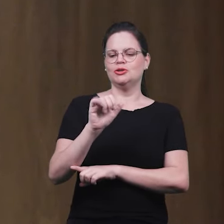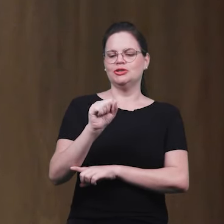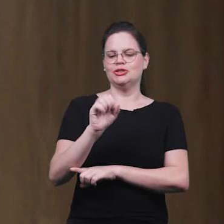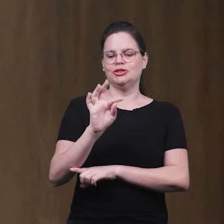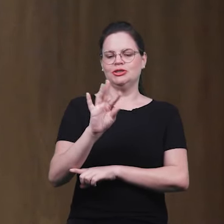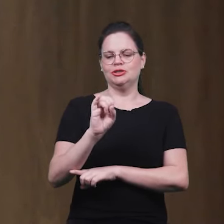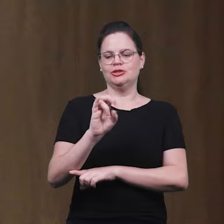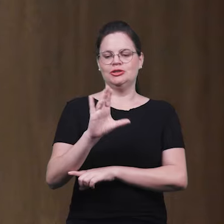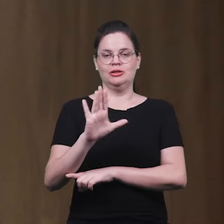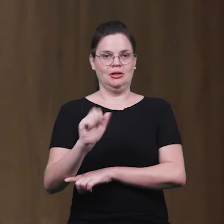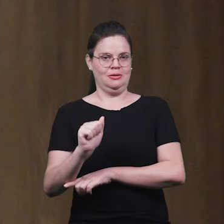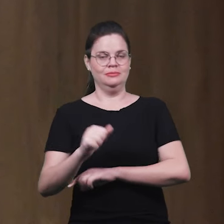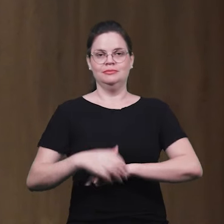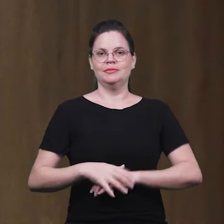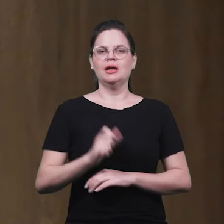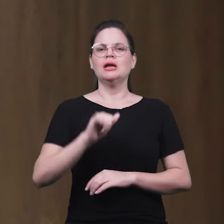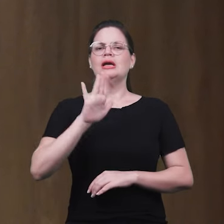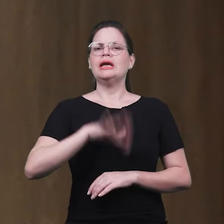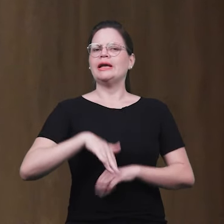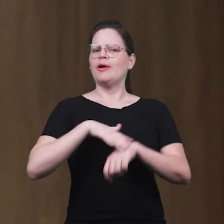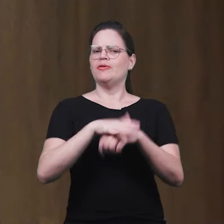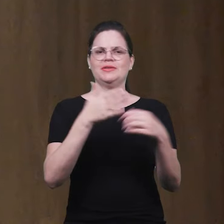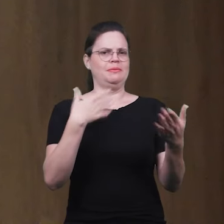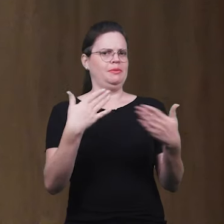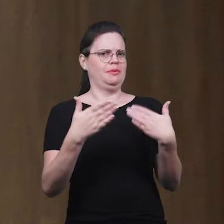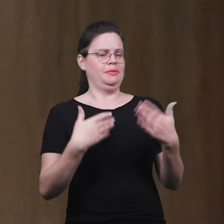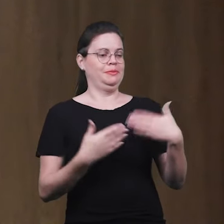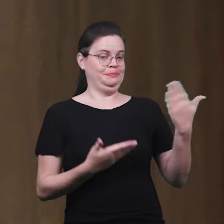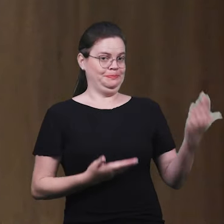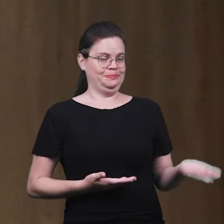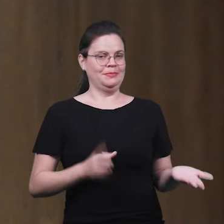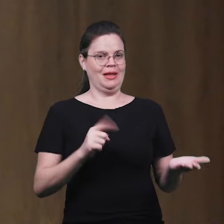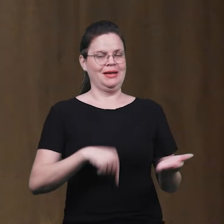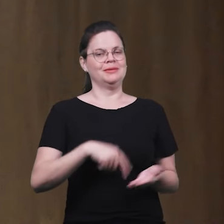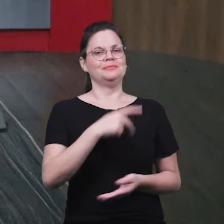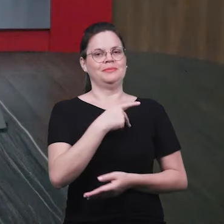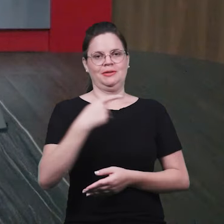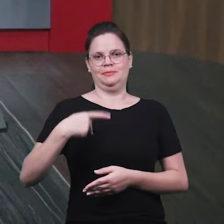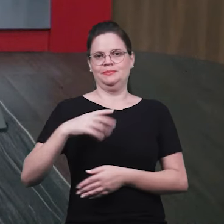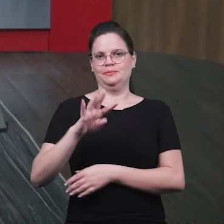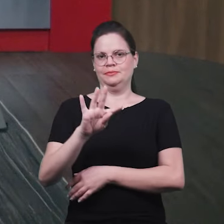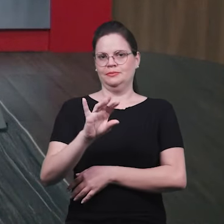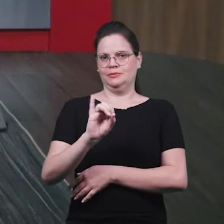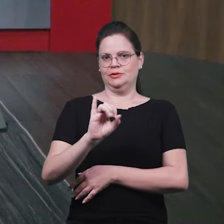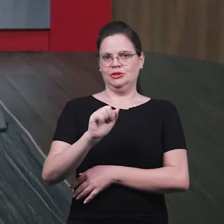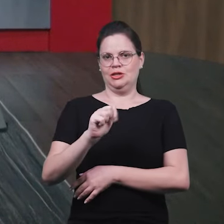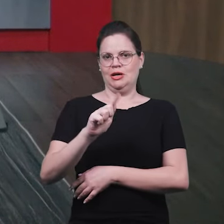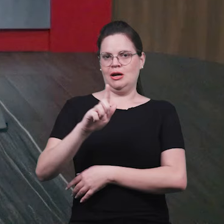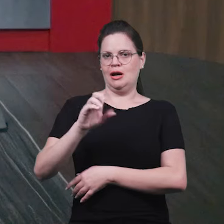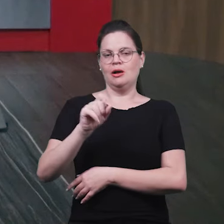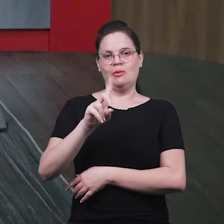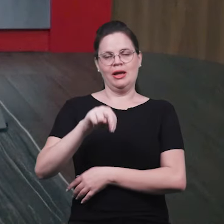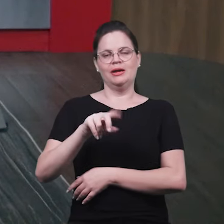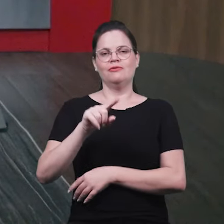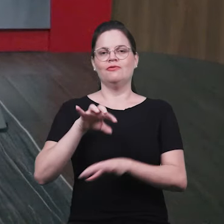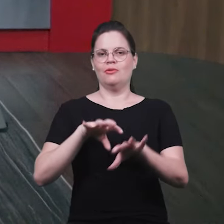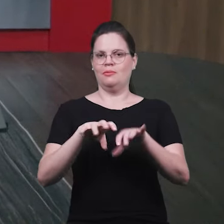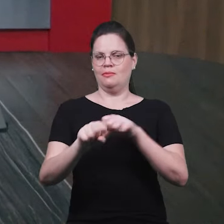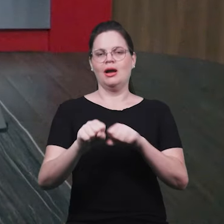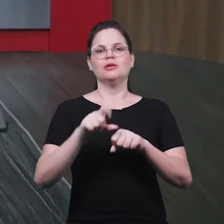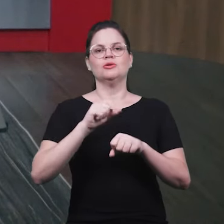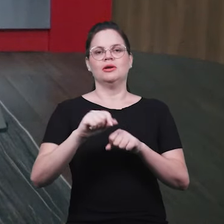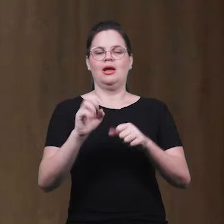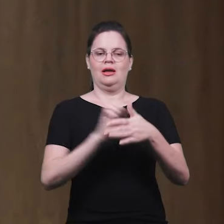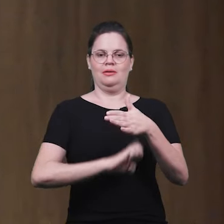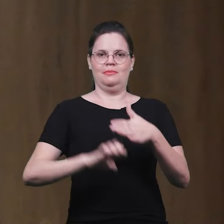quem vai falar disso é uma pessoa especializada, né? Ele é formado em administração de empresas, é pós-graduado em engenharia